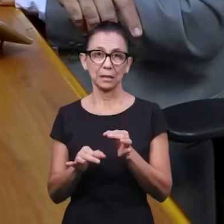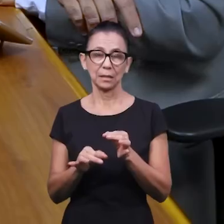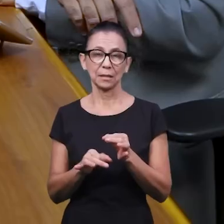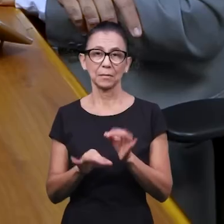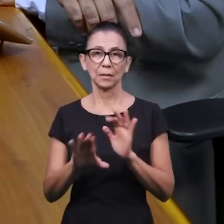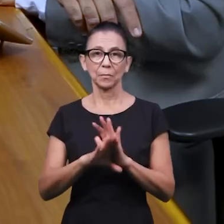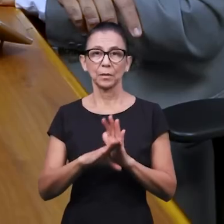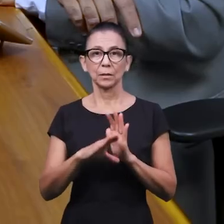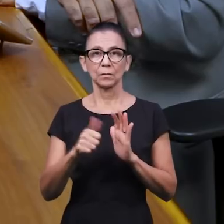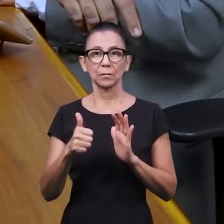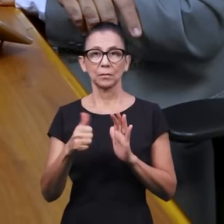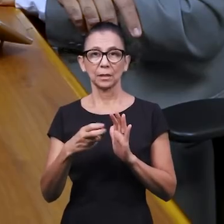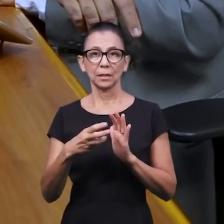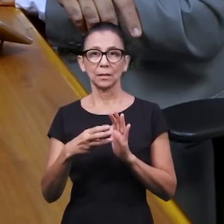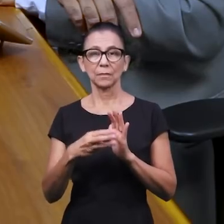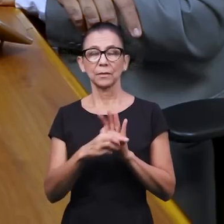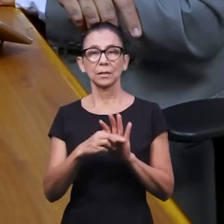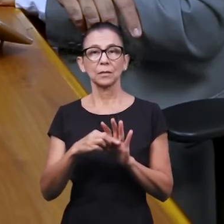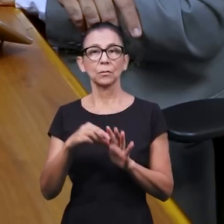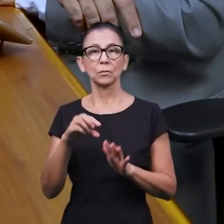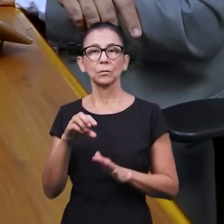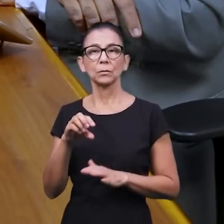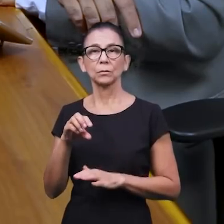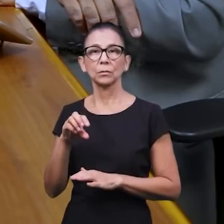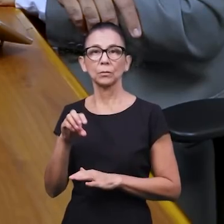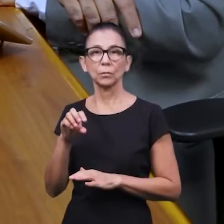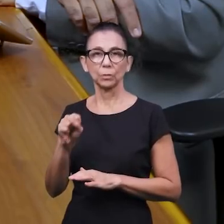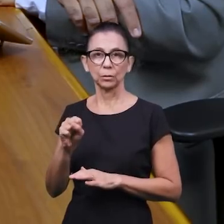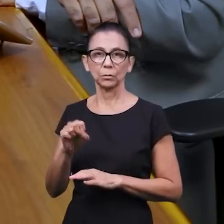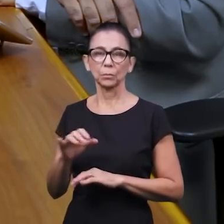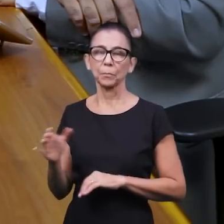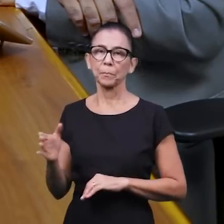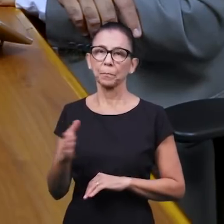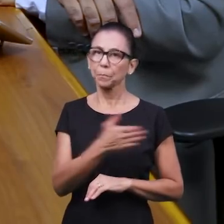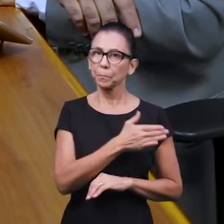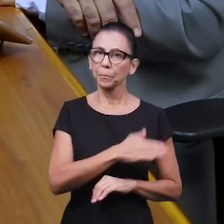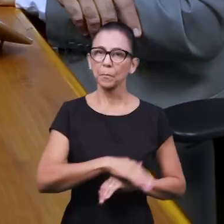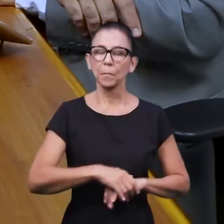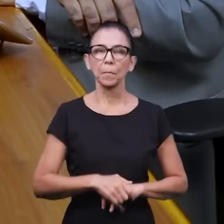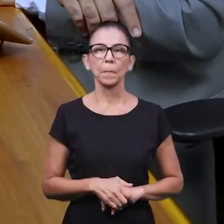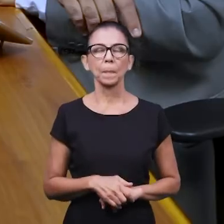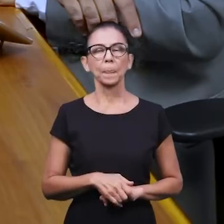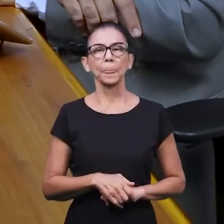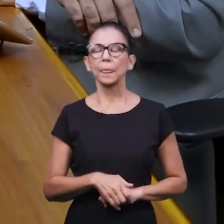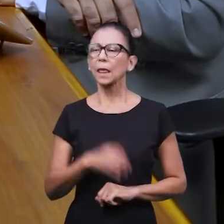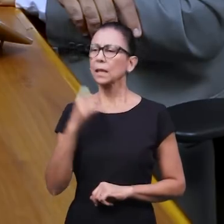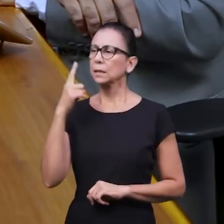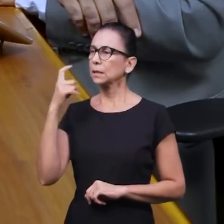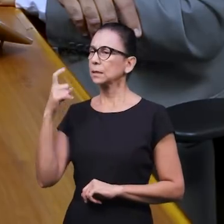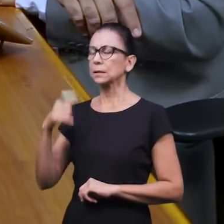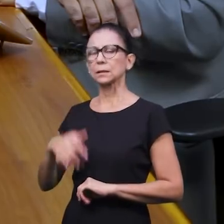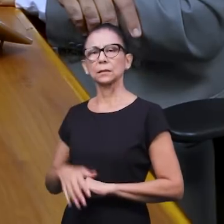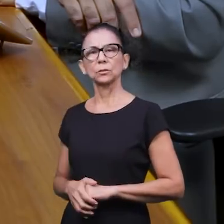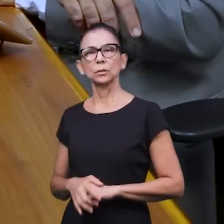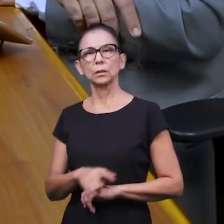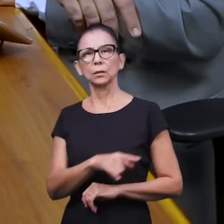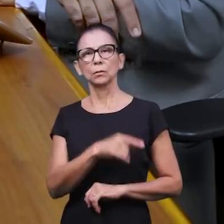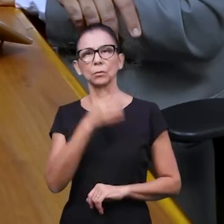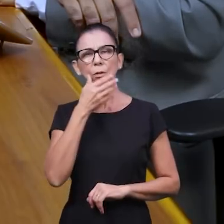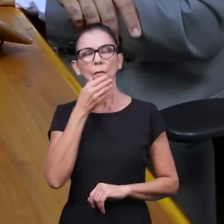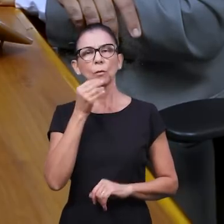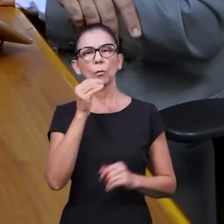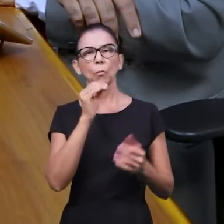vai falar, até 10, que vai falar sobre Manoá, a oração dele, instantemente. Olha só, interessante que a oração dele